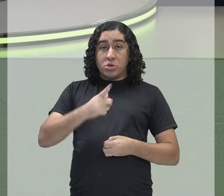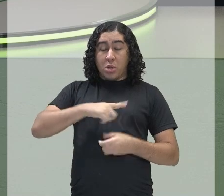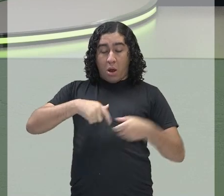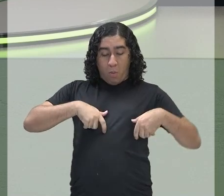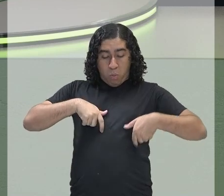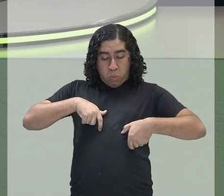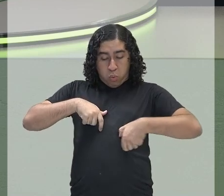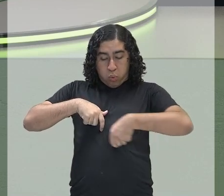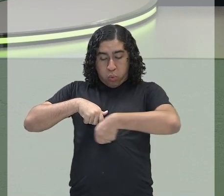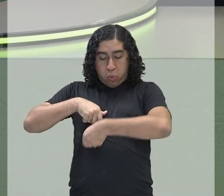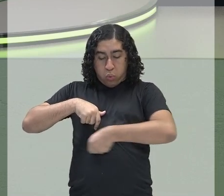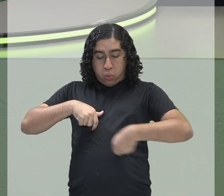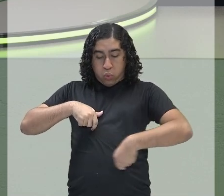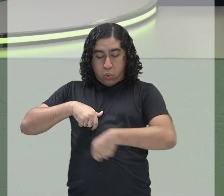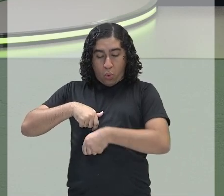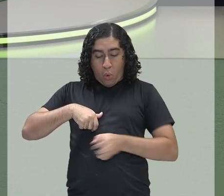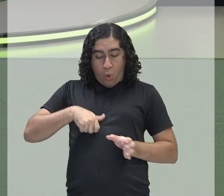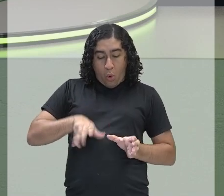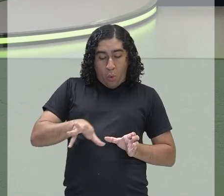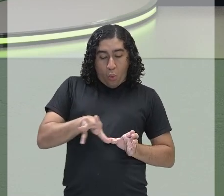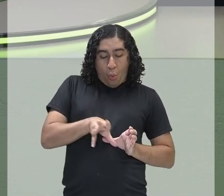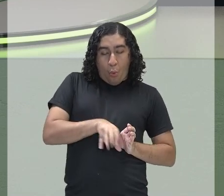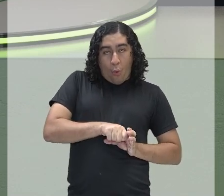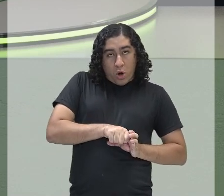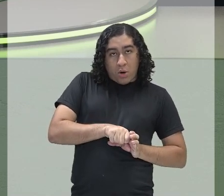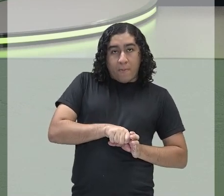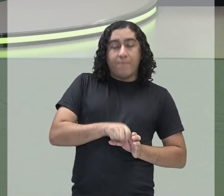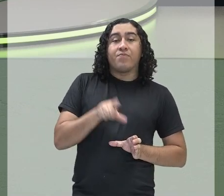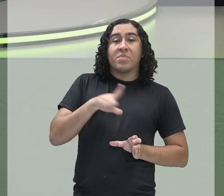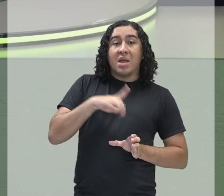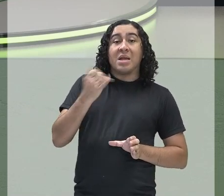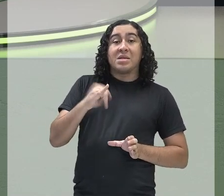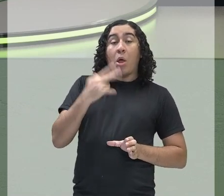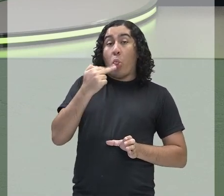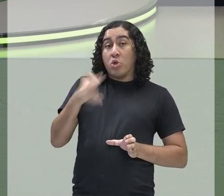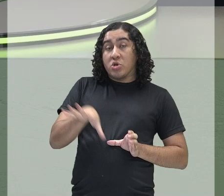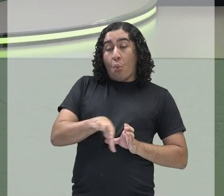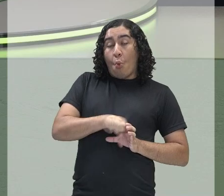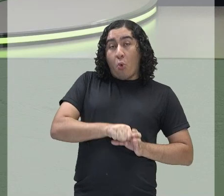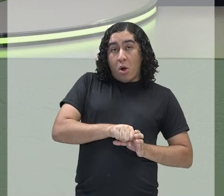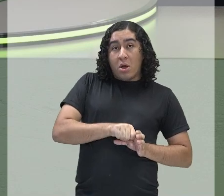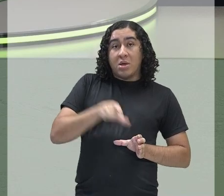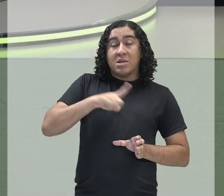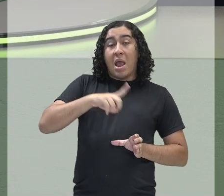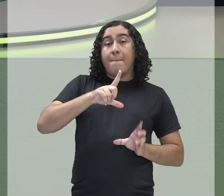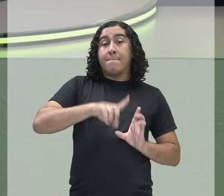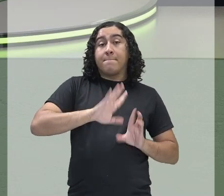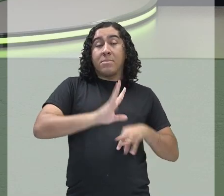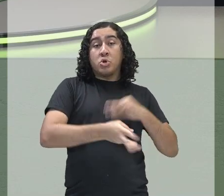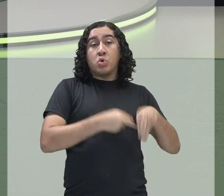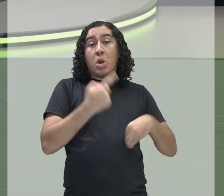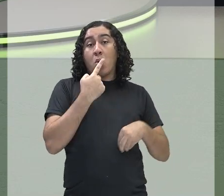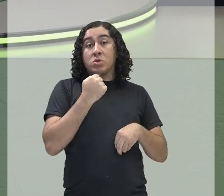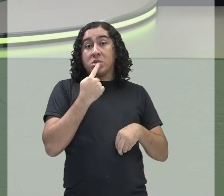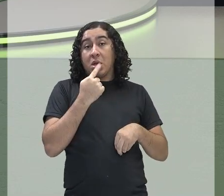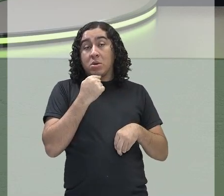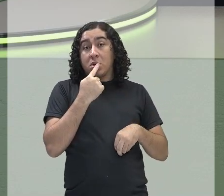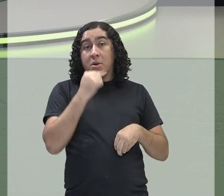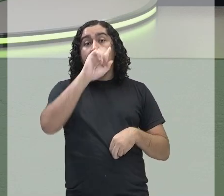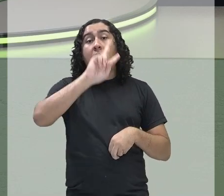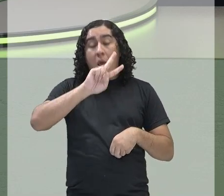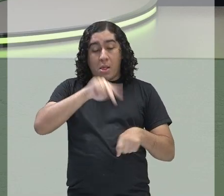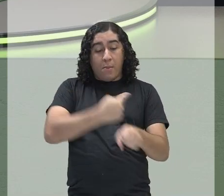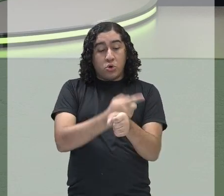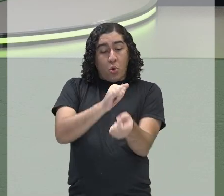ele é absorvido, para onde ele vai? Para a corrente sanguínea. E aí o nosso sangue vai realizar o transporte dos nutrientes para o